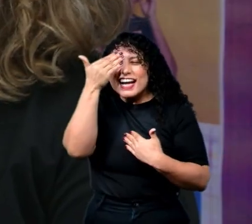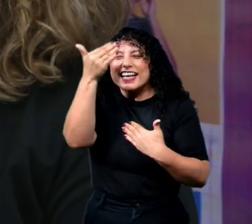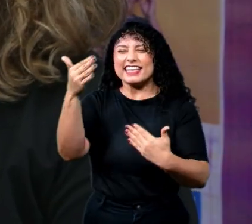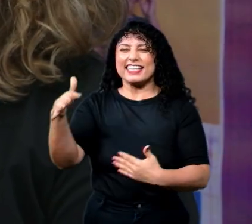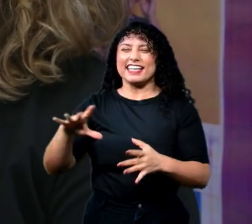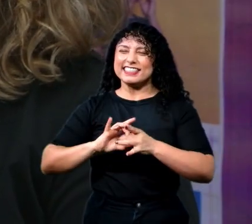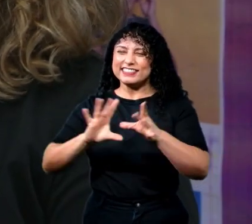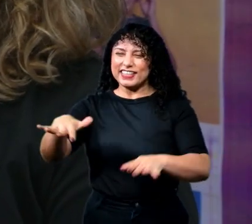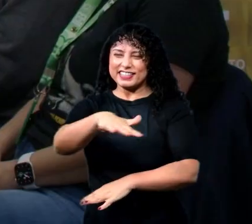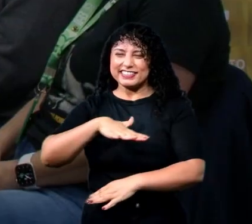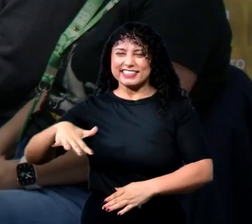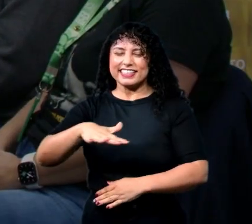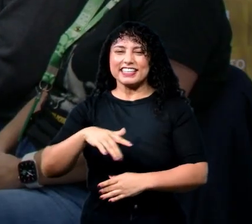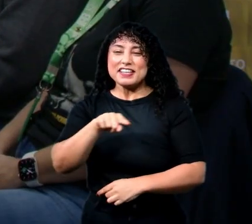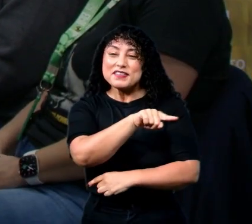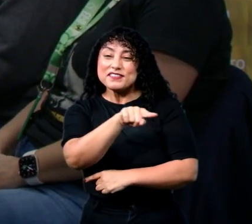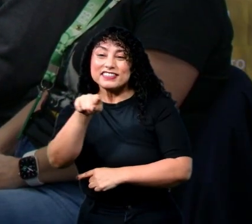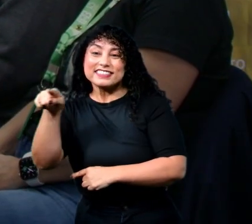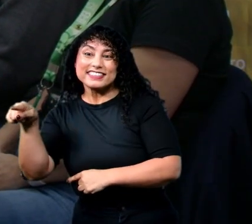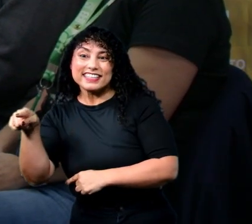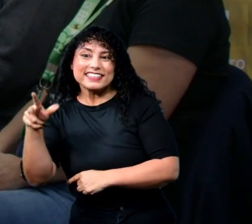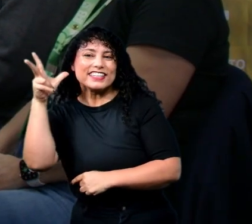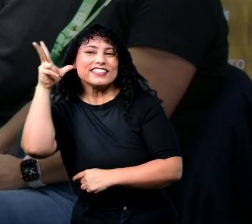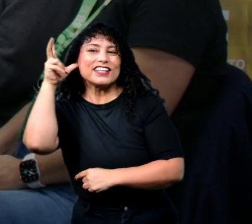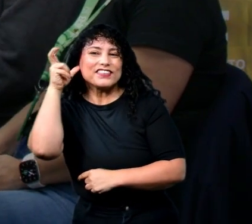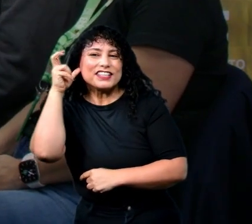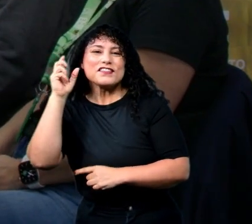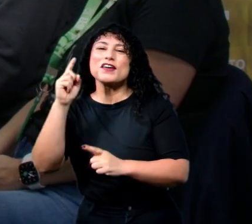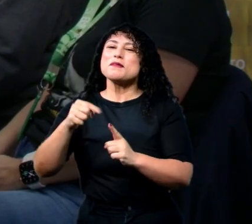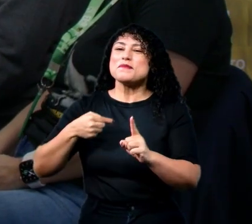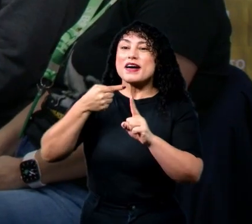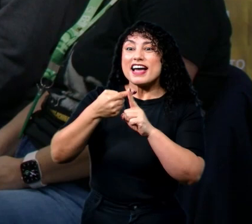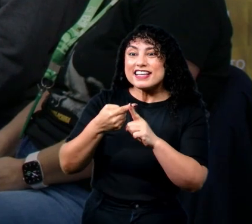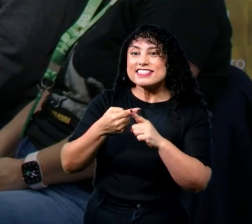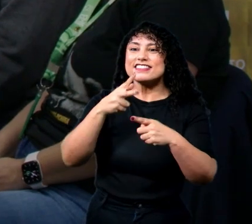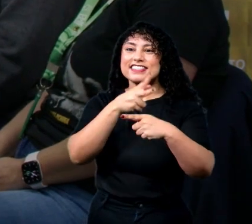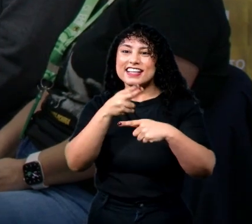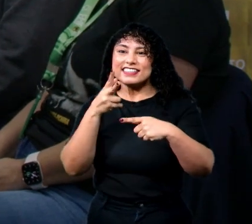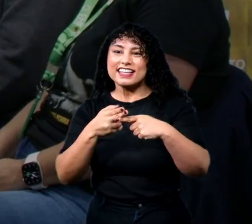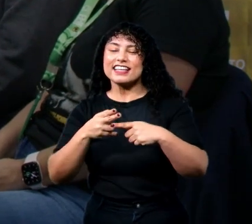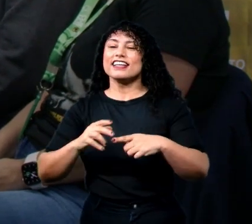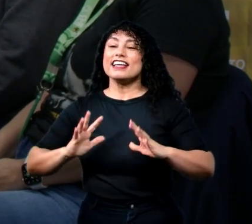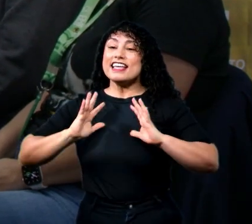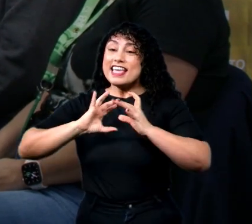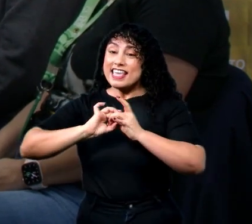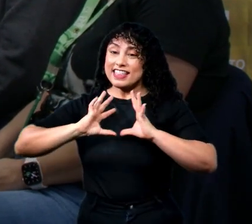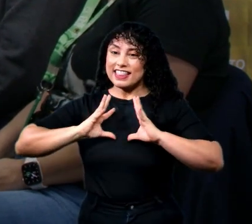espaço. E para você que está nos ouvindo, esse foi mais um episódio da série